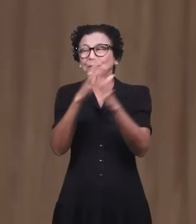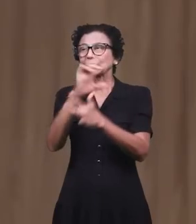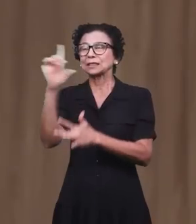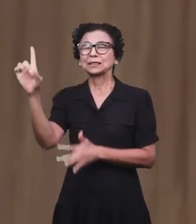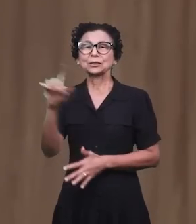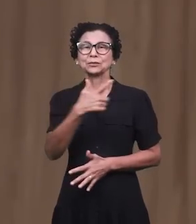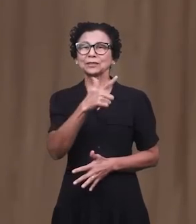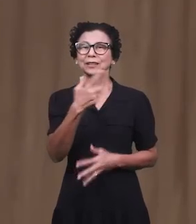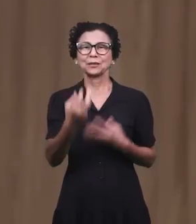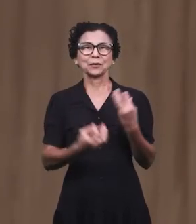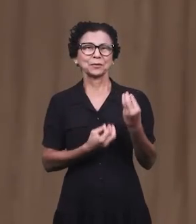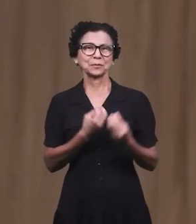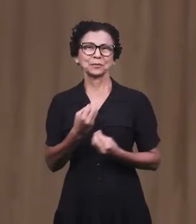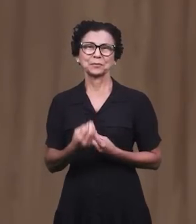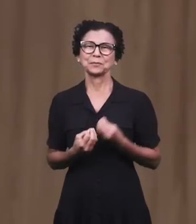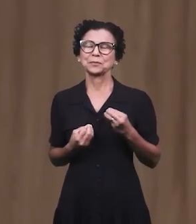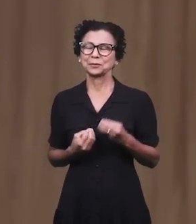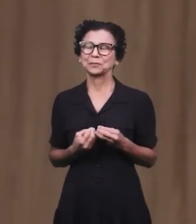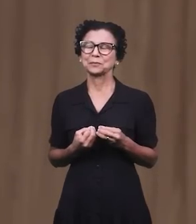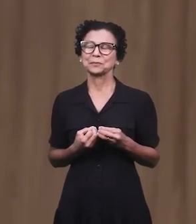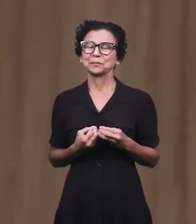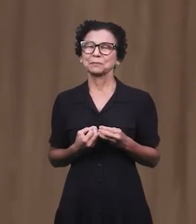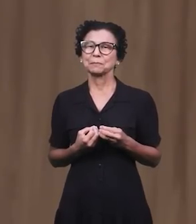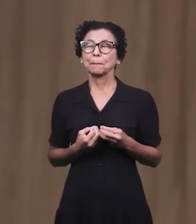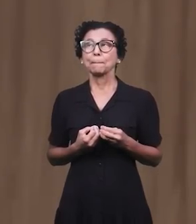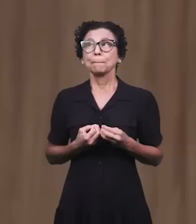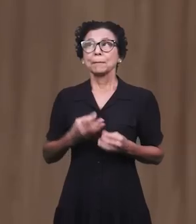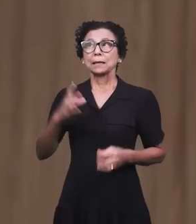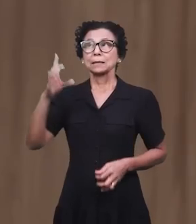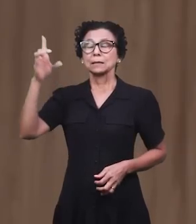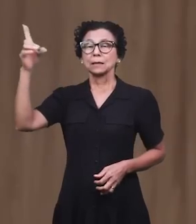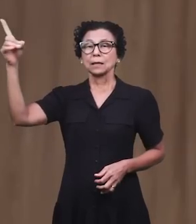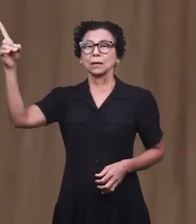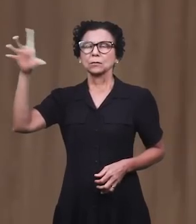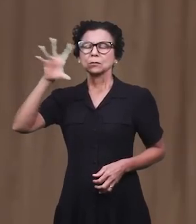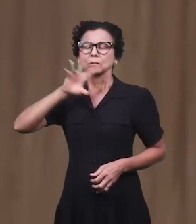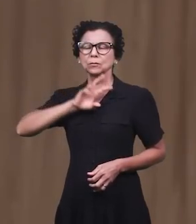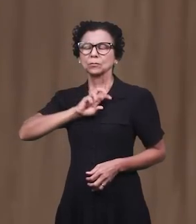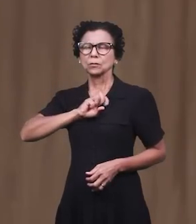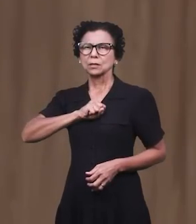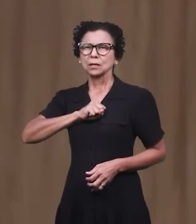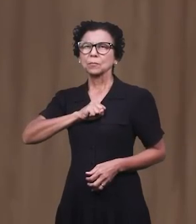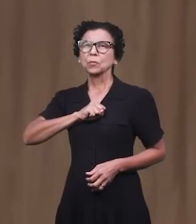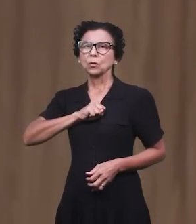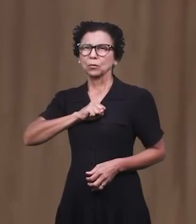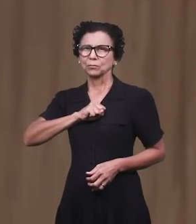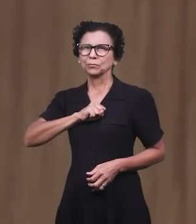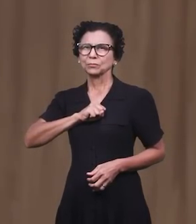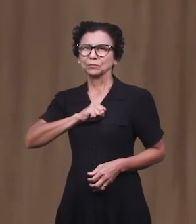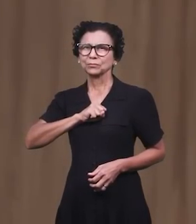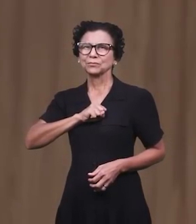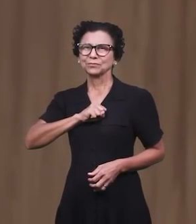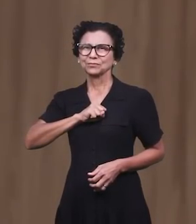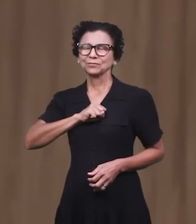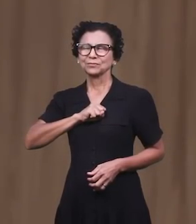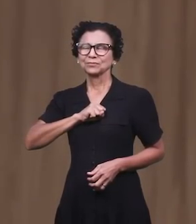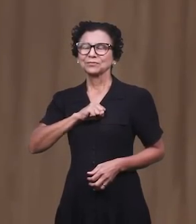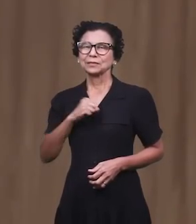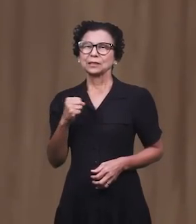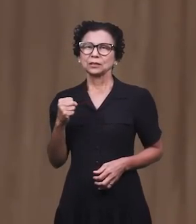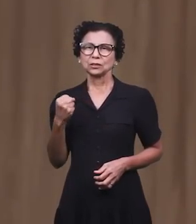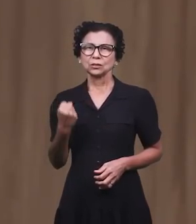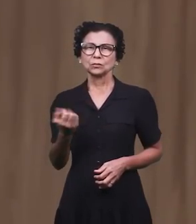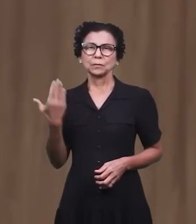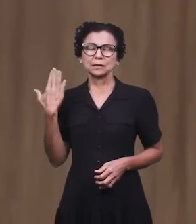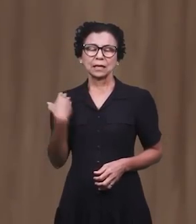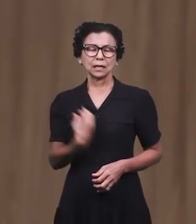Mas pelo seu muito amor que nos amou, estando nós ainda mortos em nossas ofensas, nos vivificou juntamente